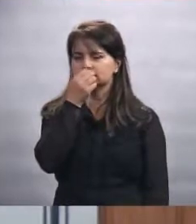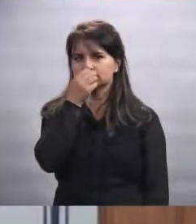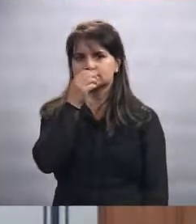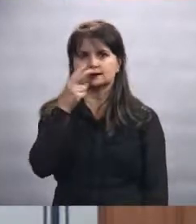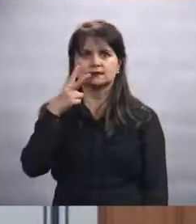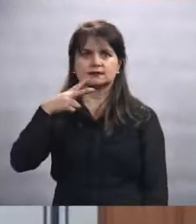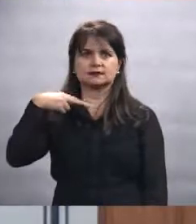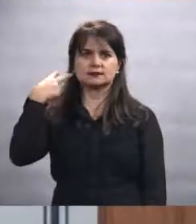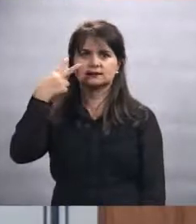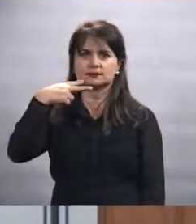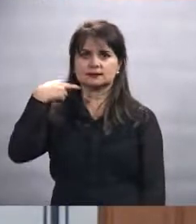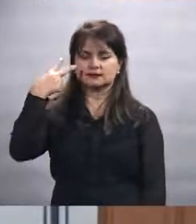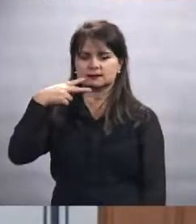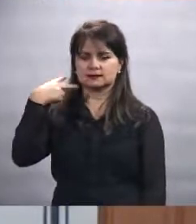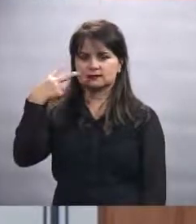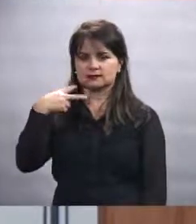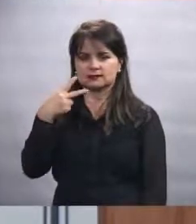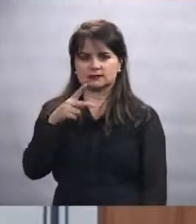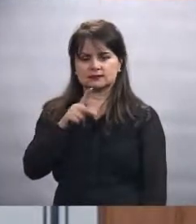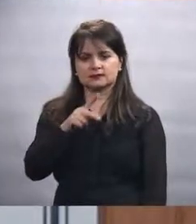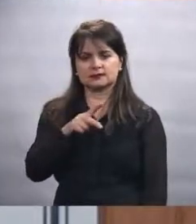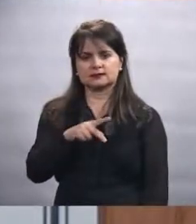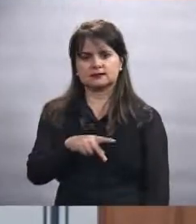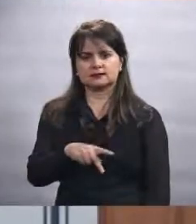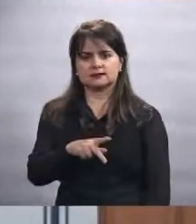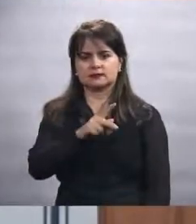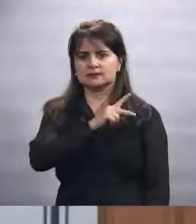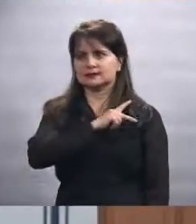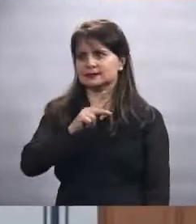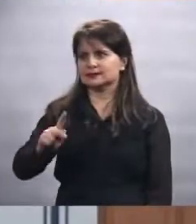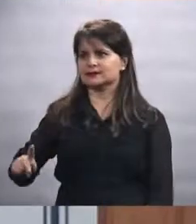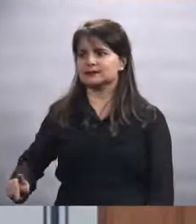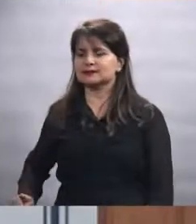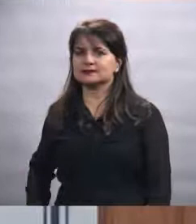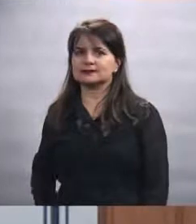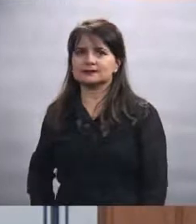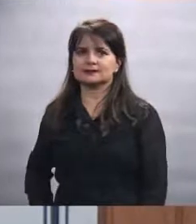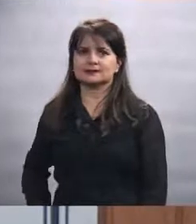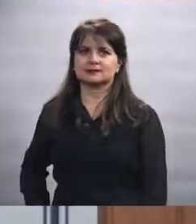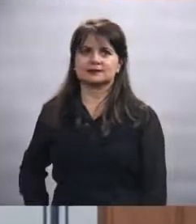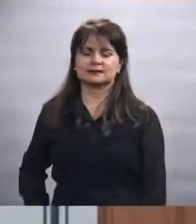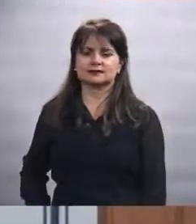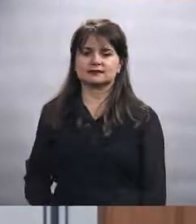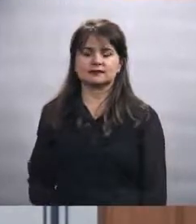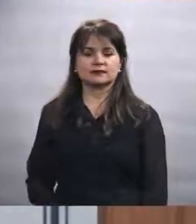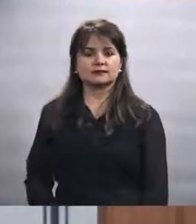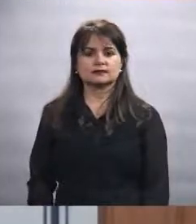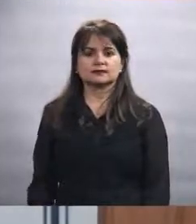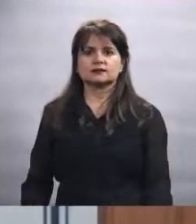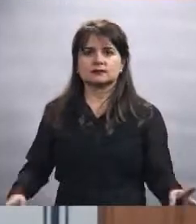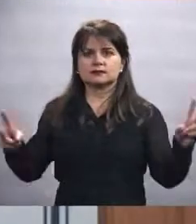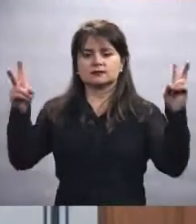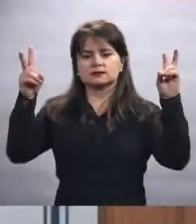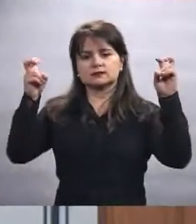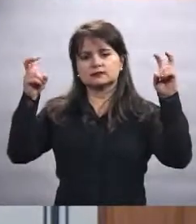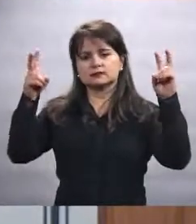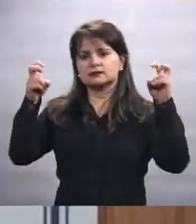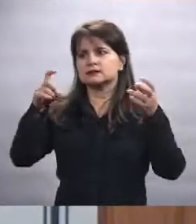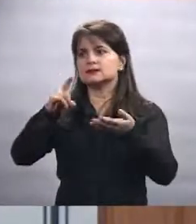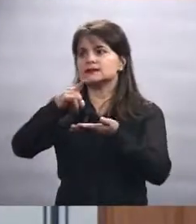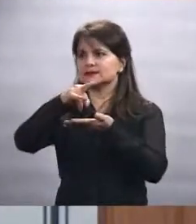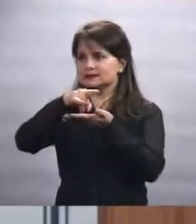vereadores, público que nos acompanha, a imprensa aqui presente. E o motivo do meu requerimento é